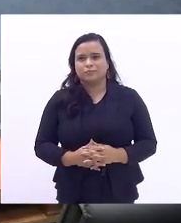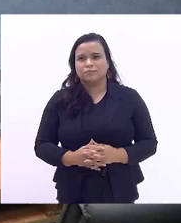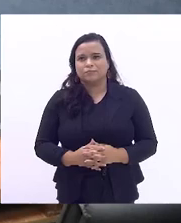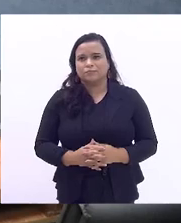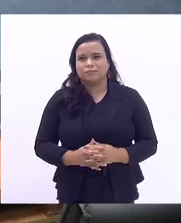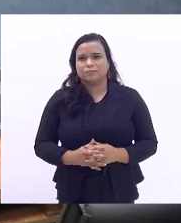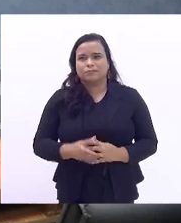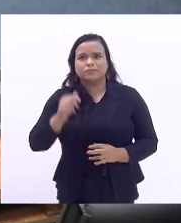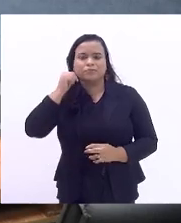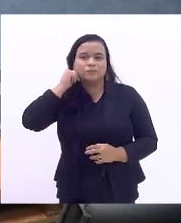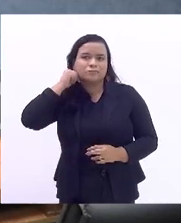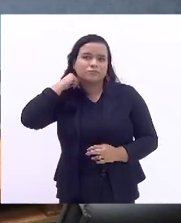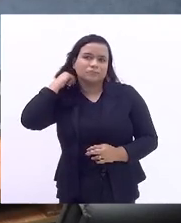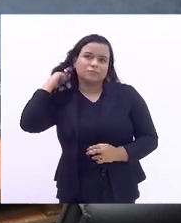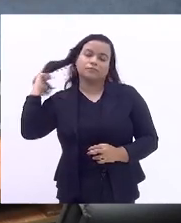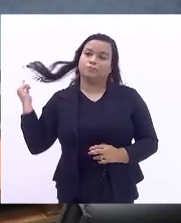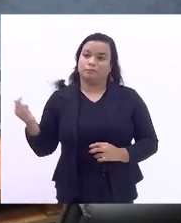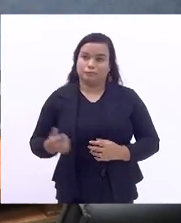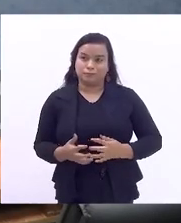G1